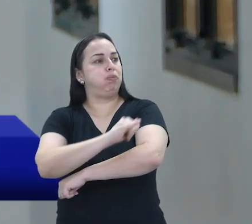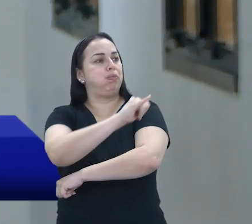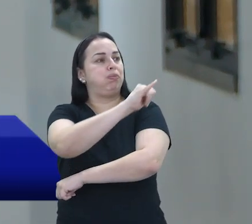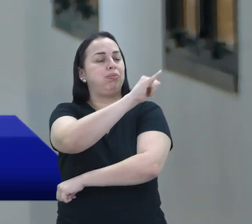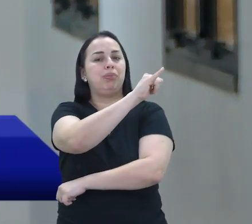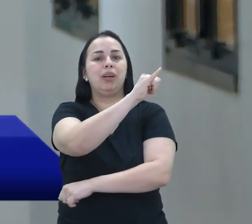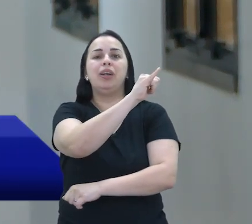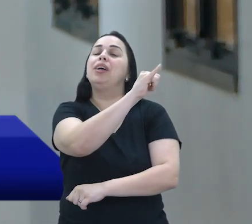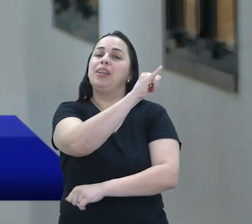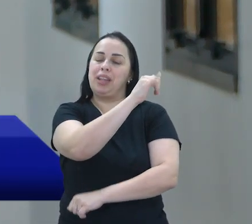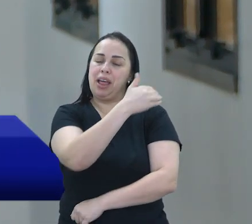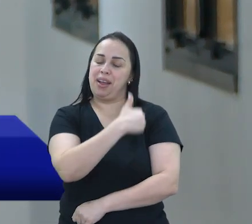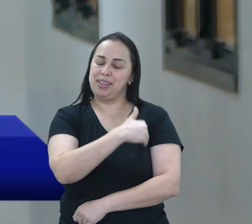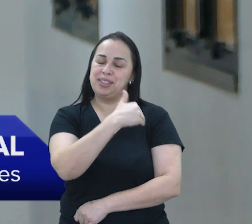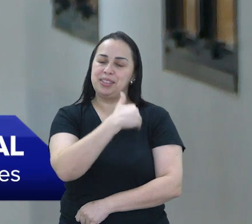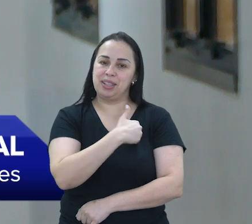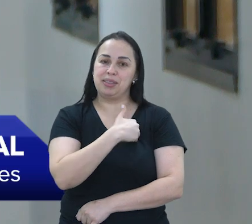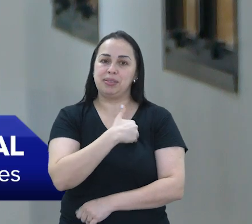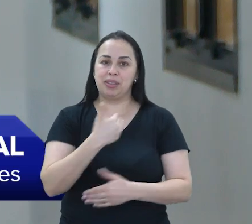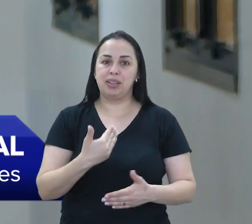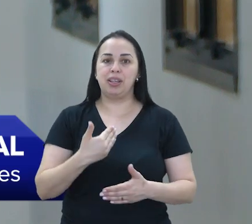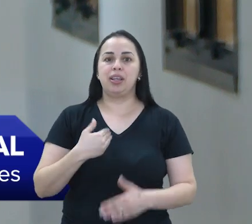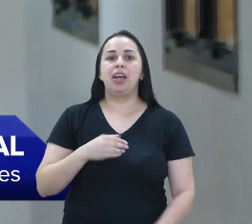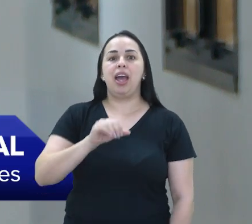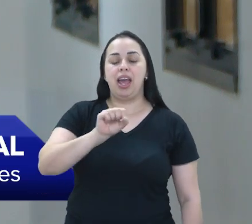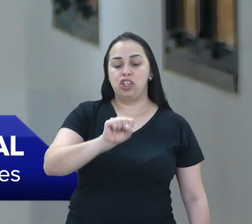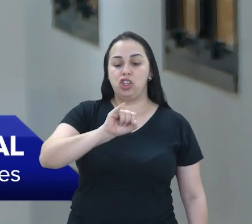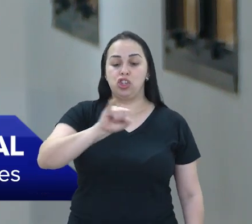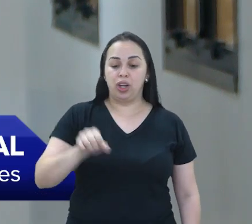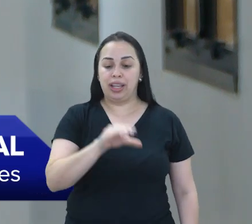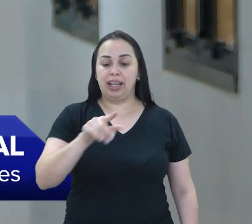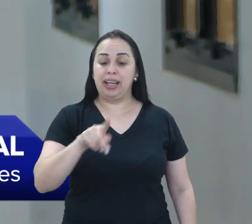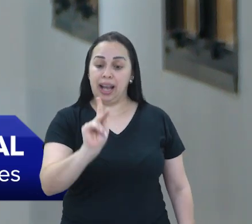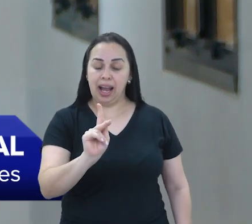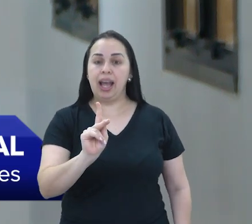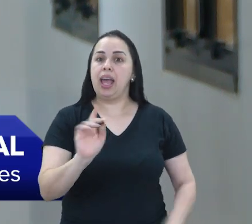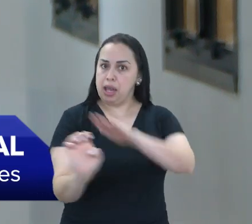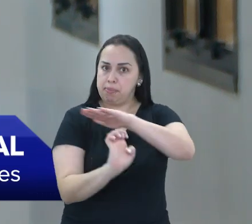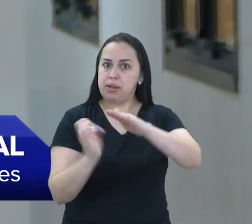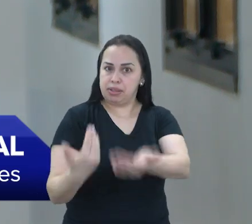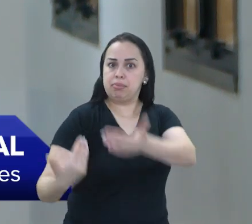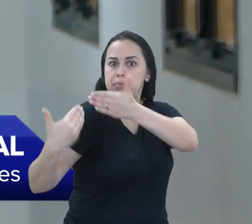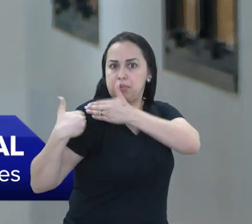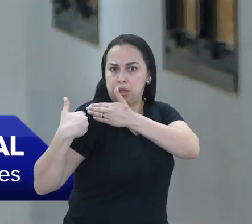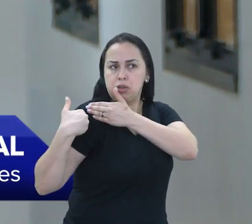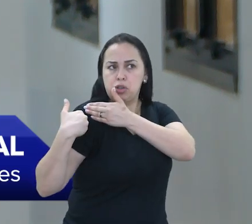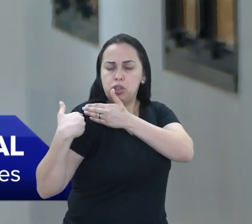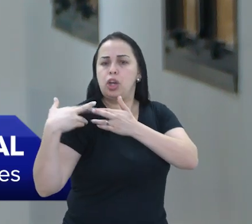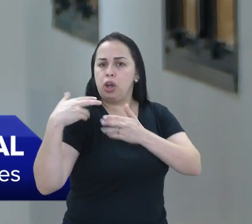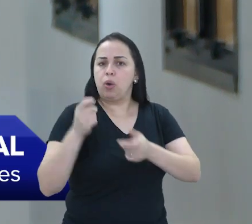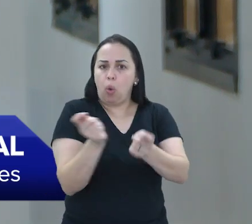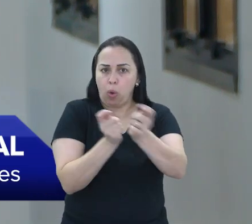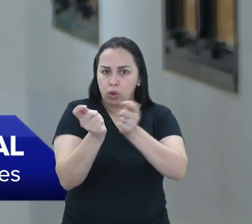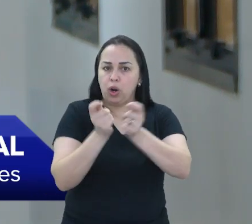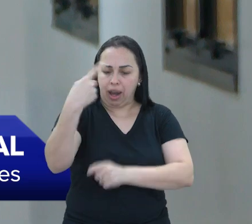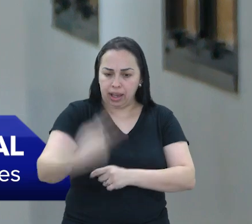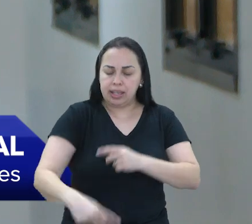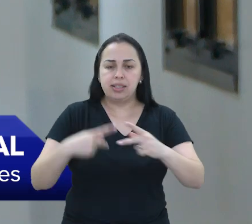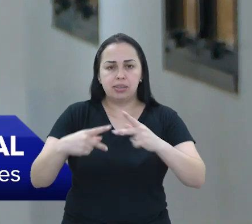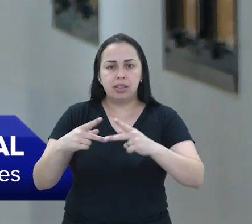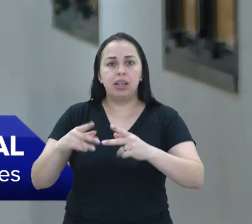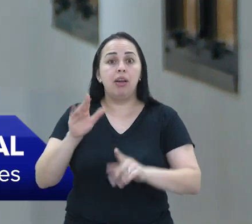para Buenos Aires, na Argentina. Segundo a SJK Airport, empresa responsável pela gestão do terminal em